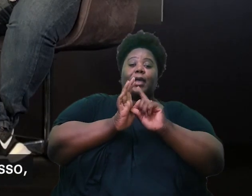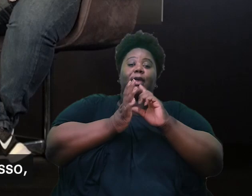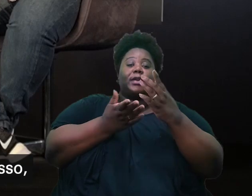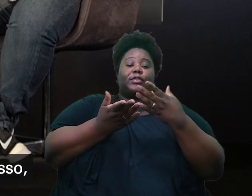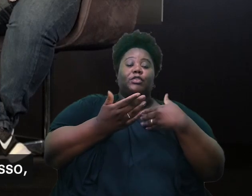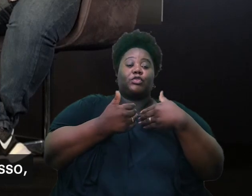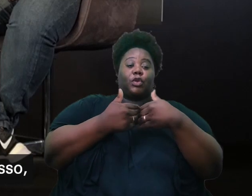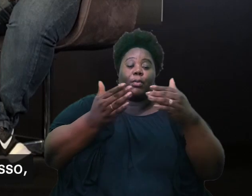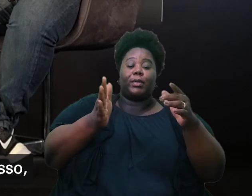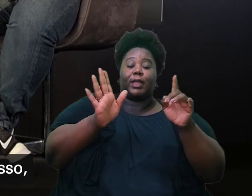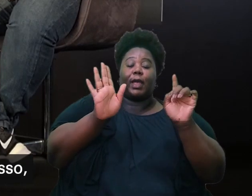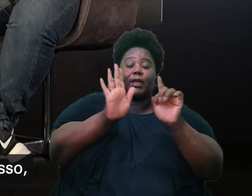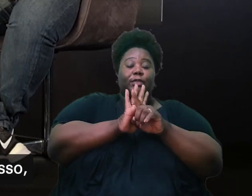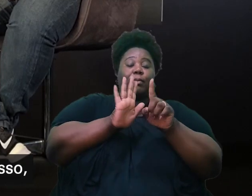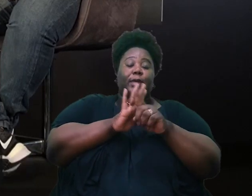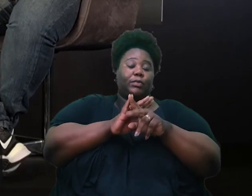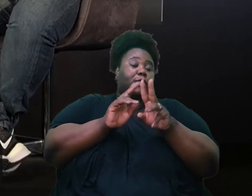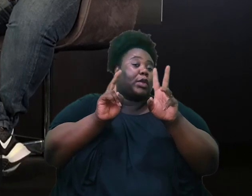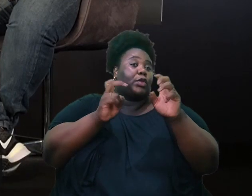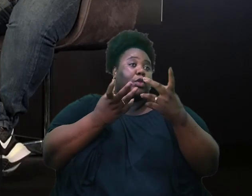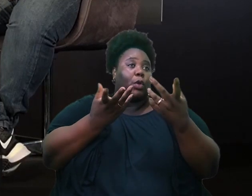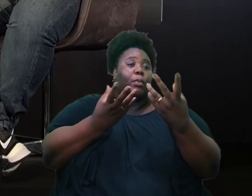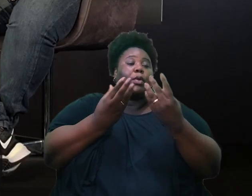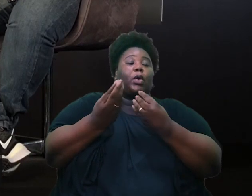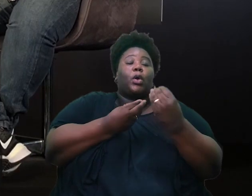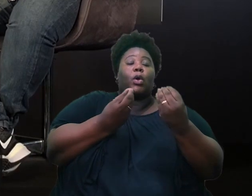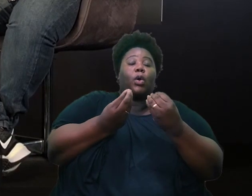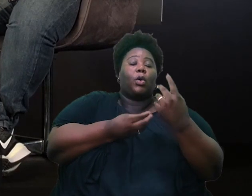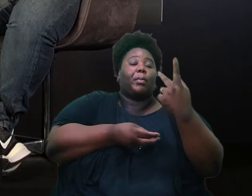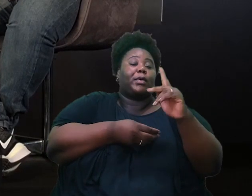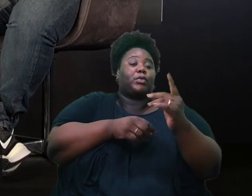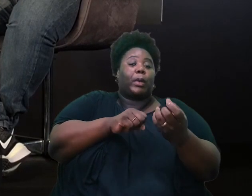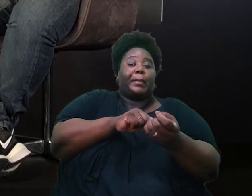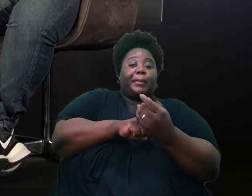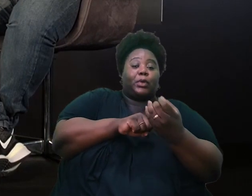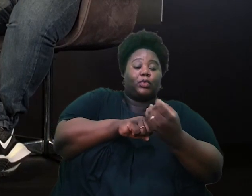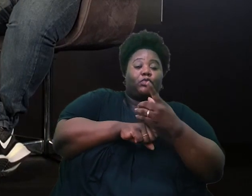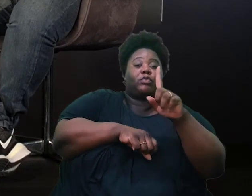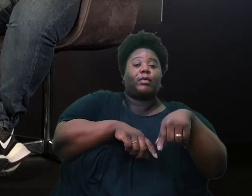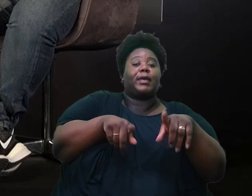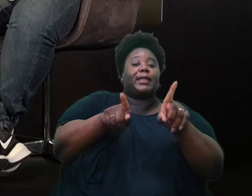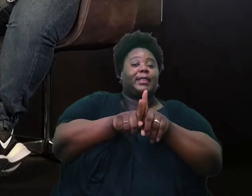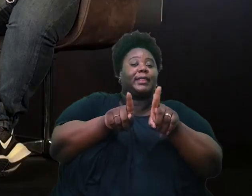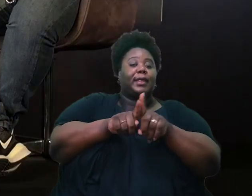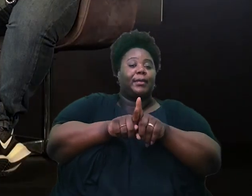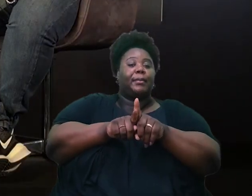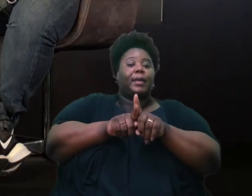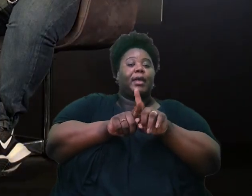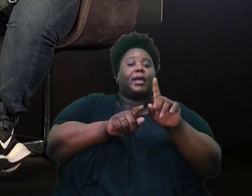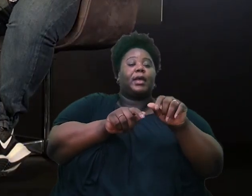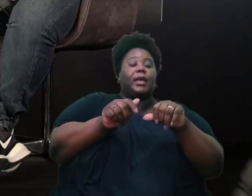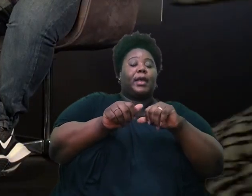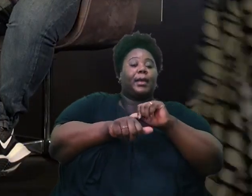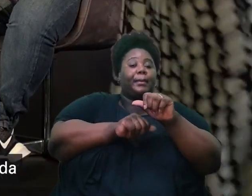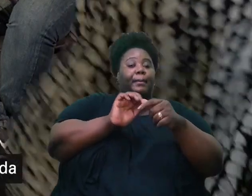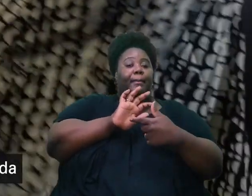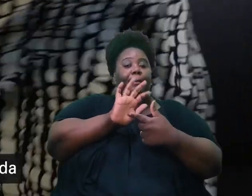as perguntas, sobre isso. De certo modo, a sua produção, ela também reverte a